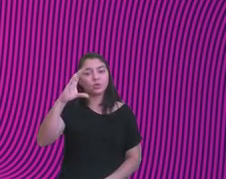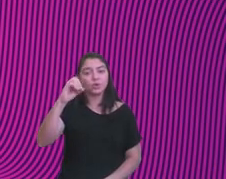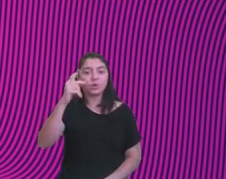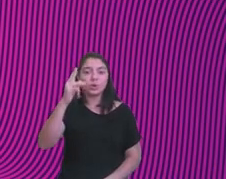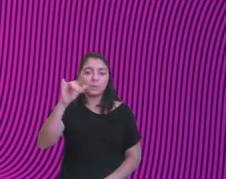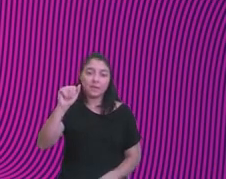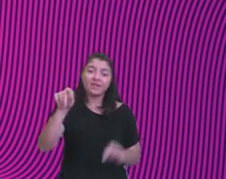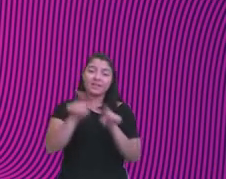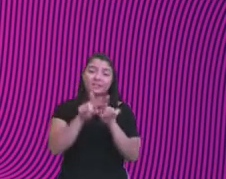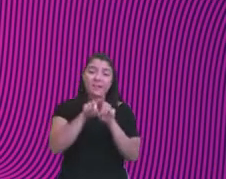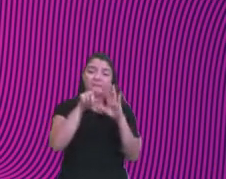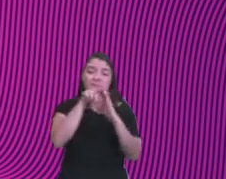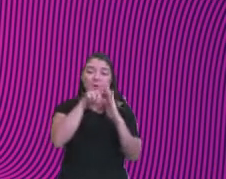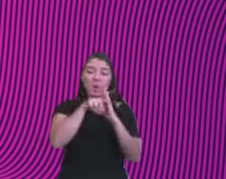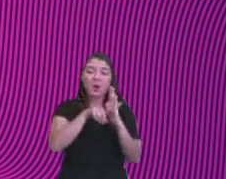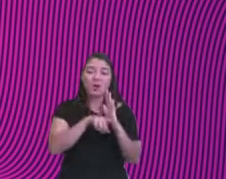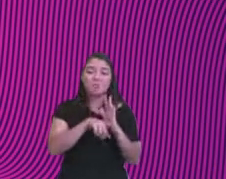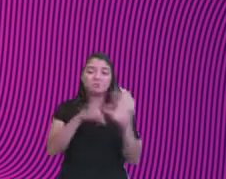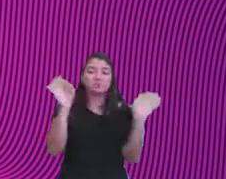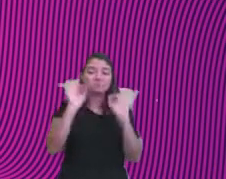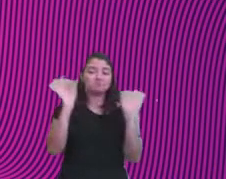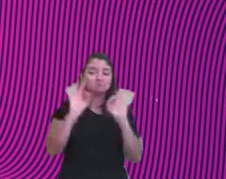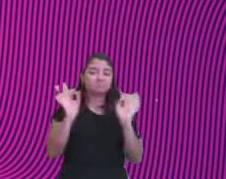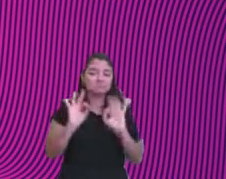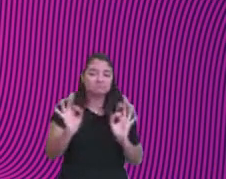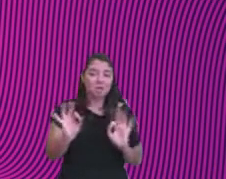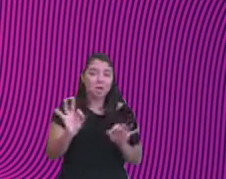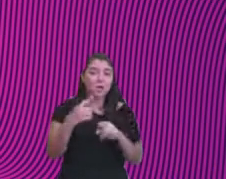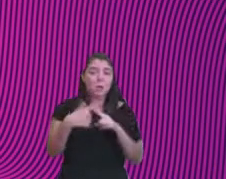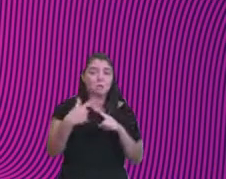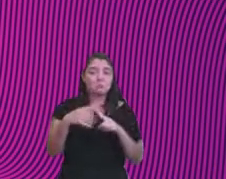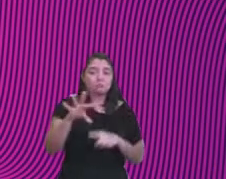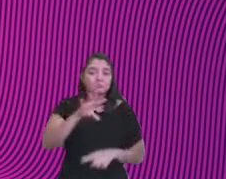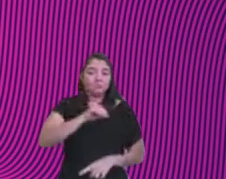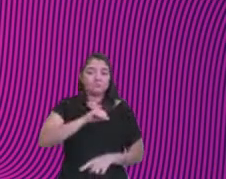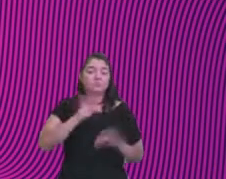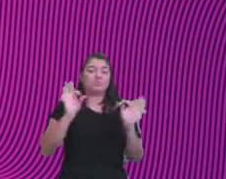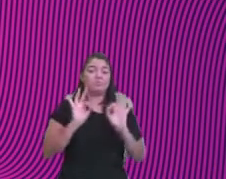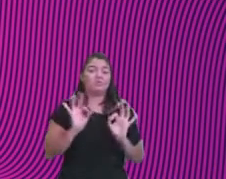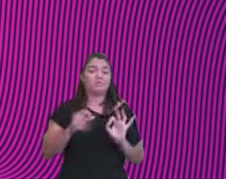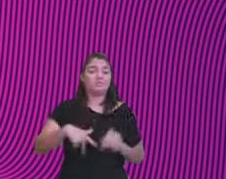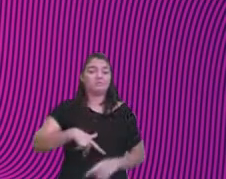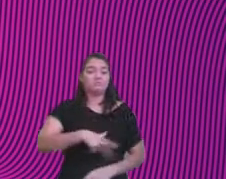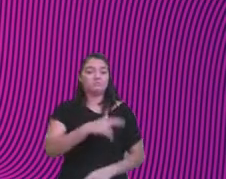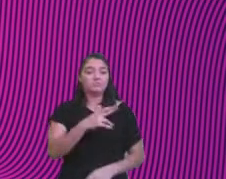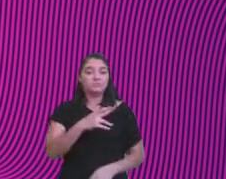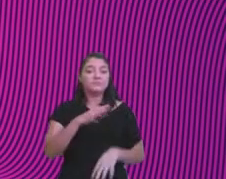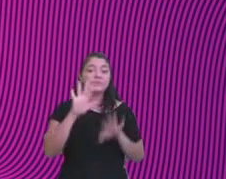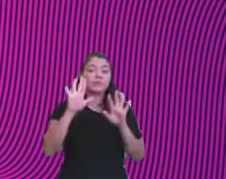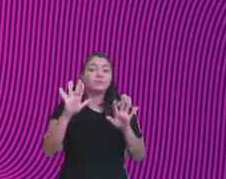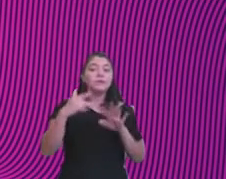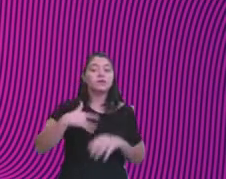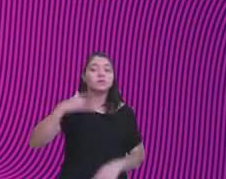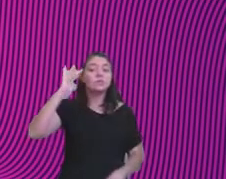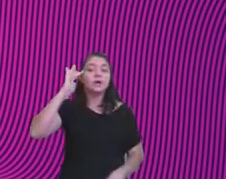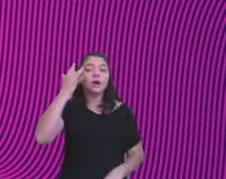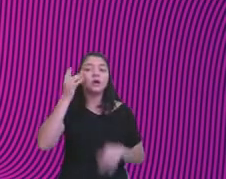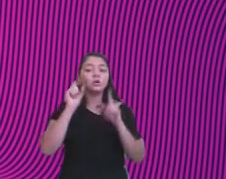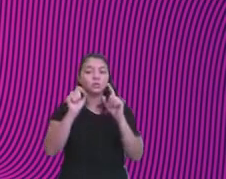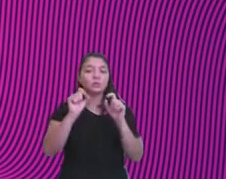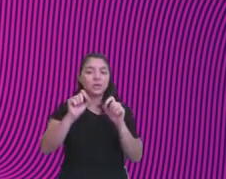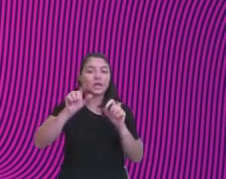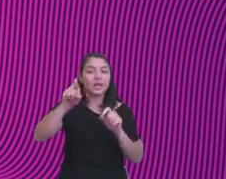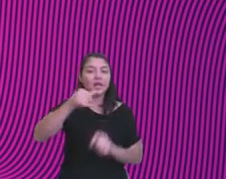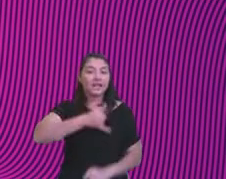dessa cicatriz que ficou ali ou não, né? Mas eu concordo que nesse caso, mesmo com 80 anos, nessa posição